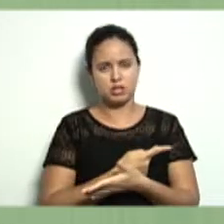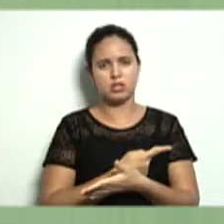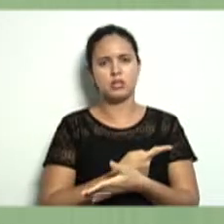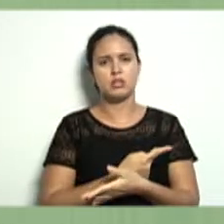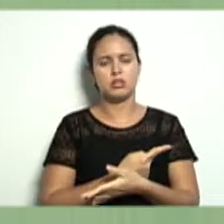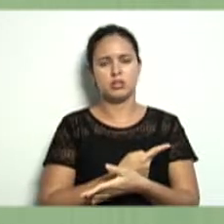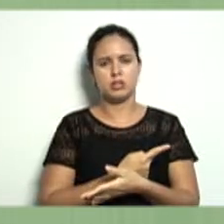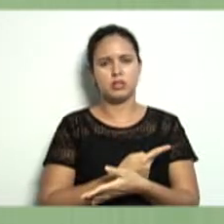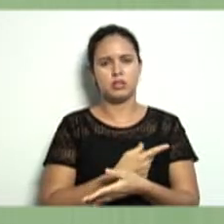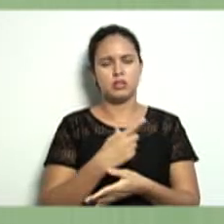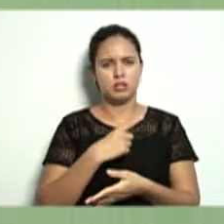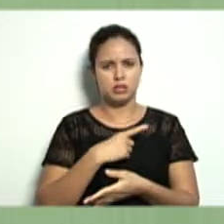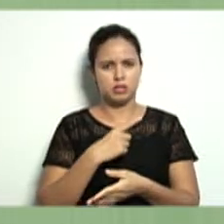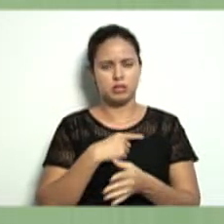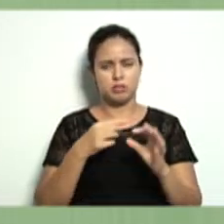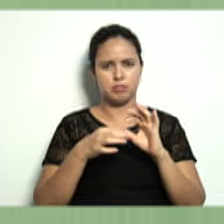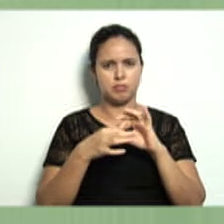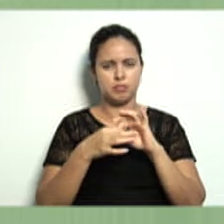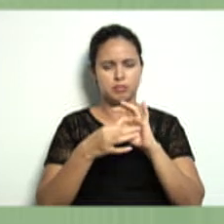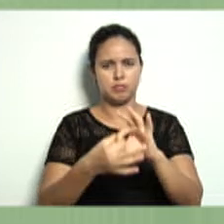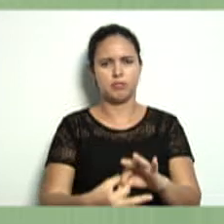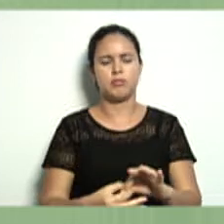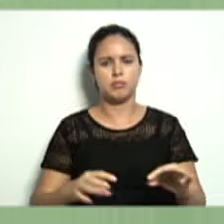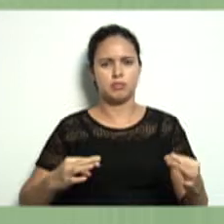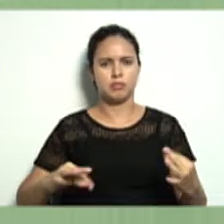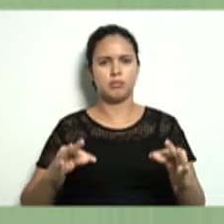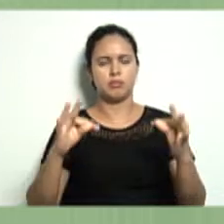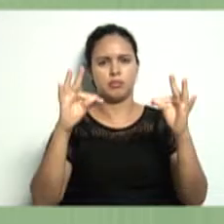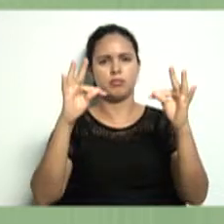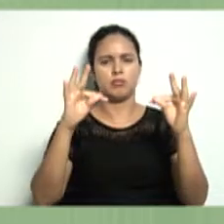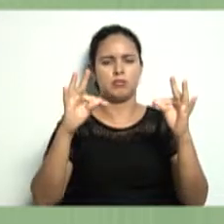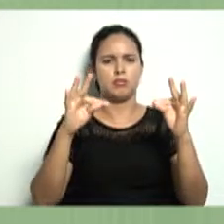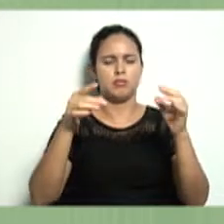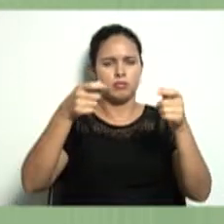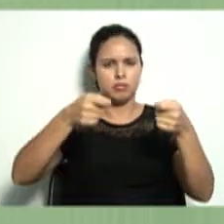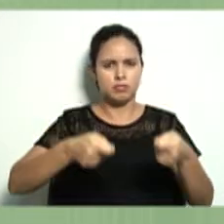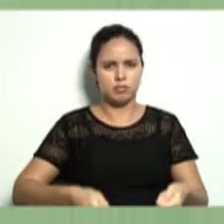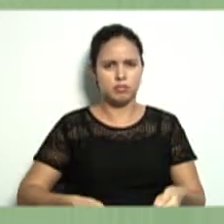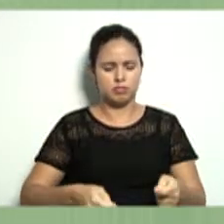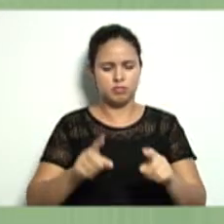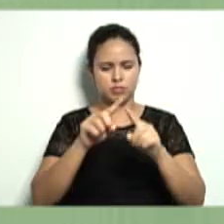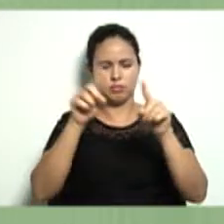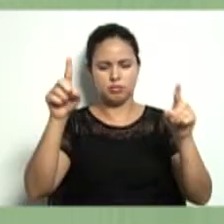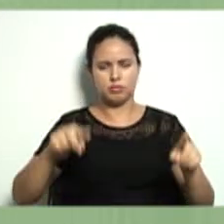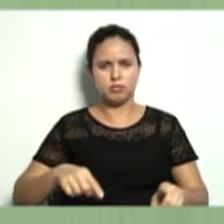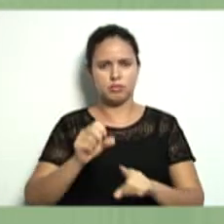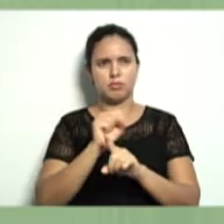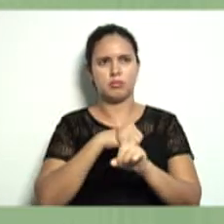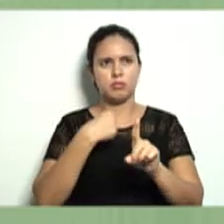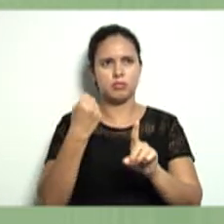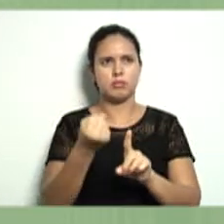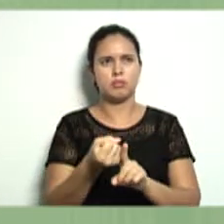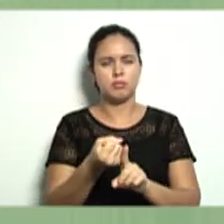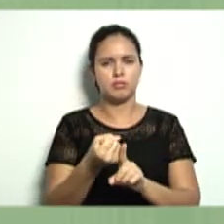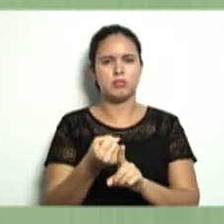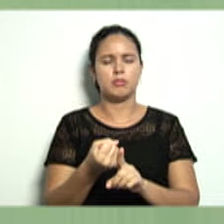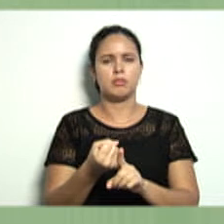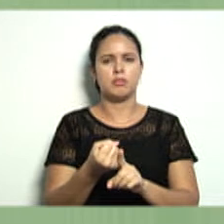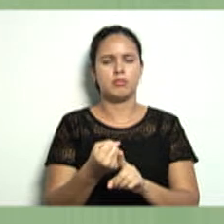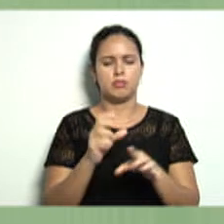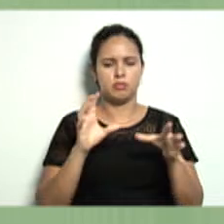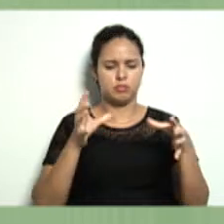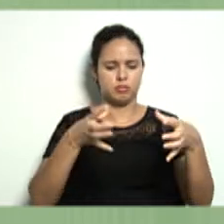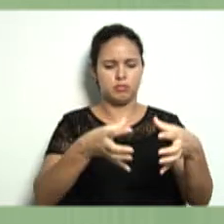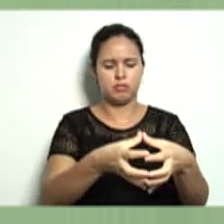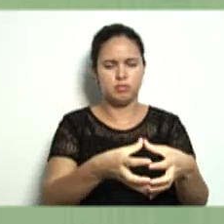atualização tecnológica, que está ligado à competitividade, fidelizar o quadro social, que está ligado à fidelização,